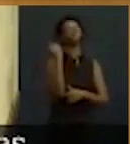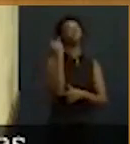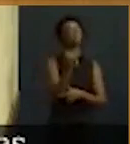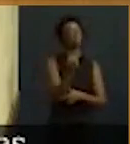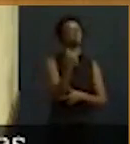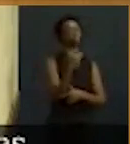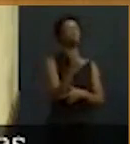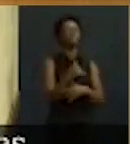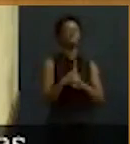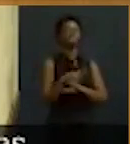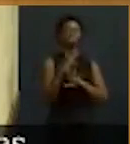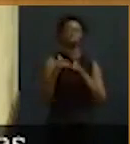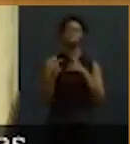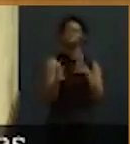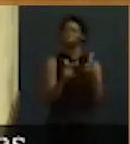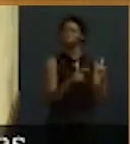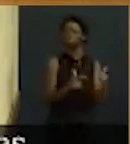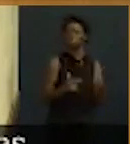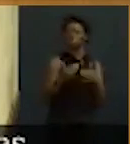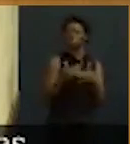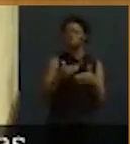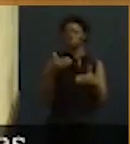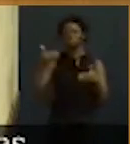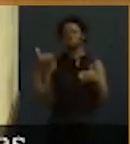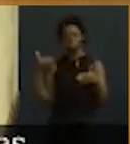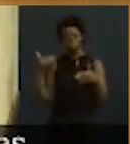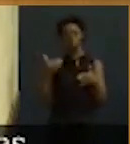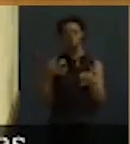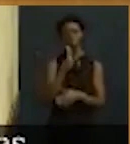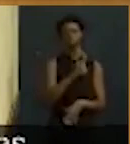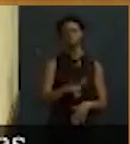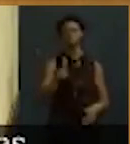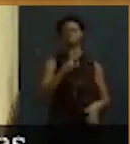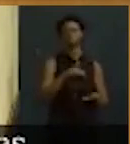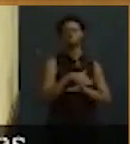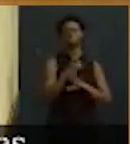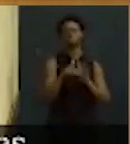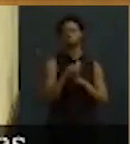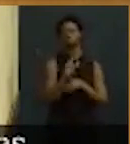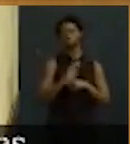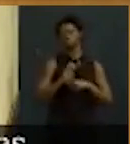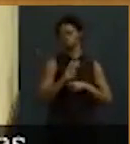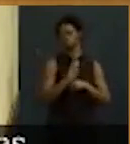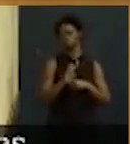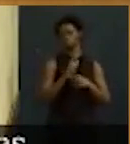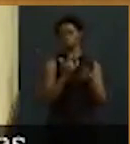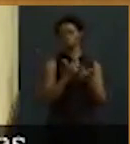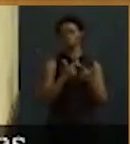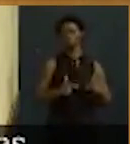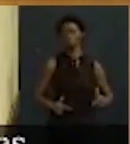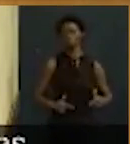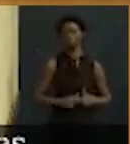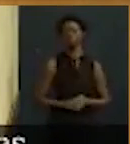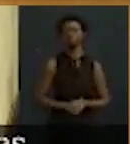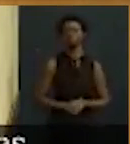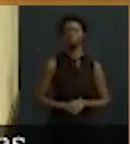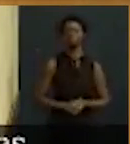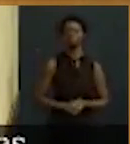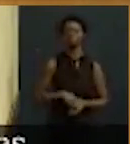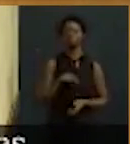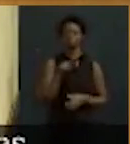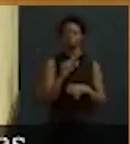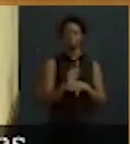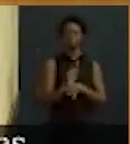nacionais, cujos precedentes são aplicados em todos os Estados-membros. Esta defesa intransigente